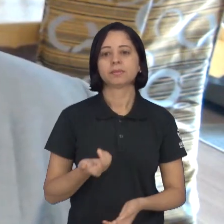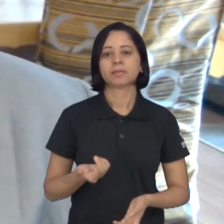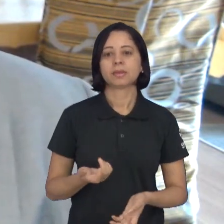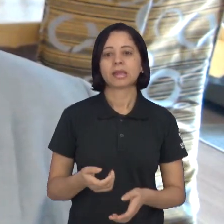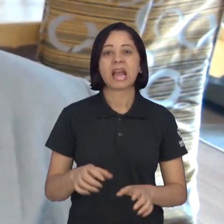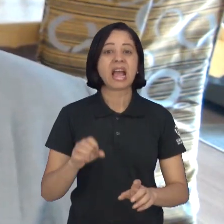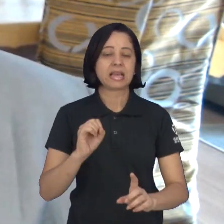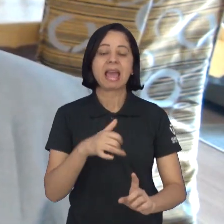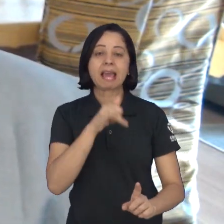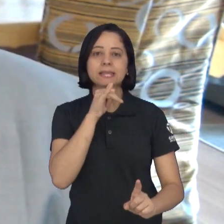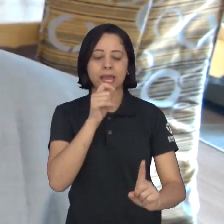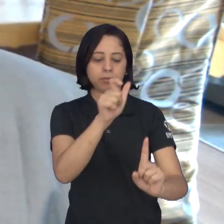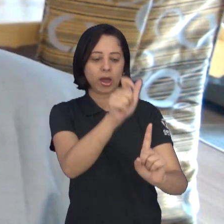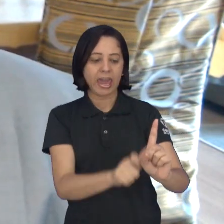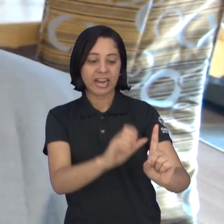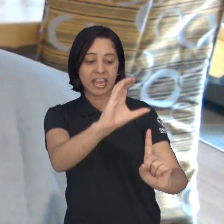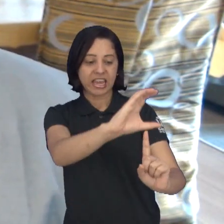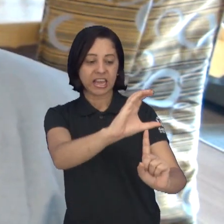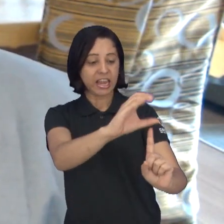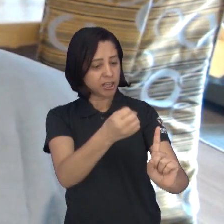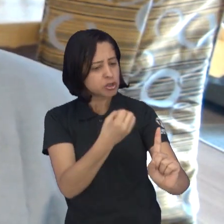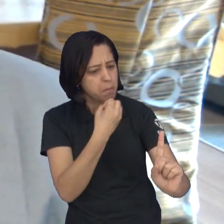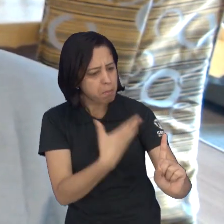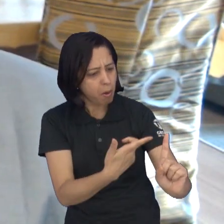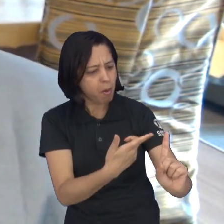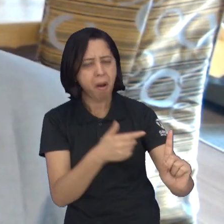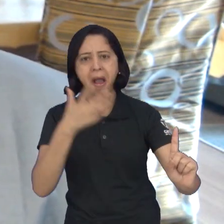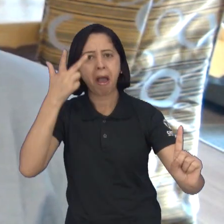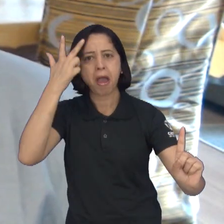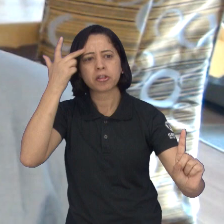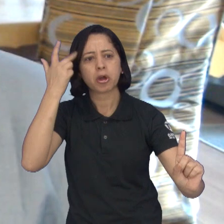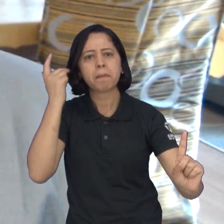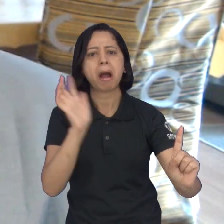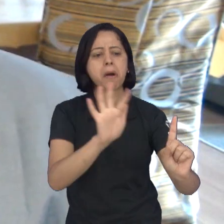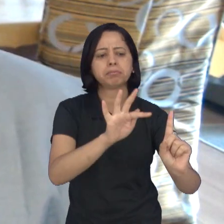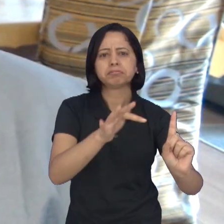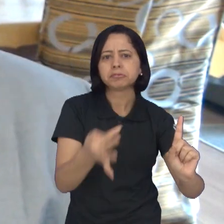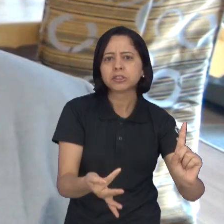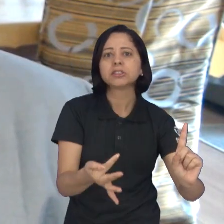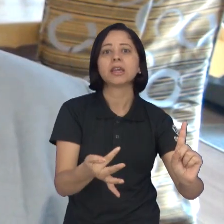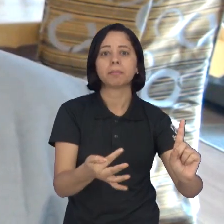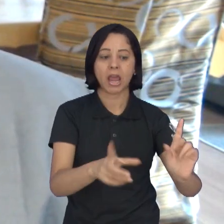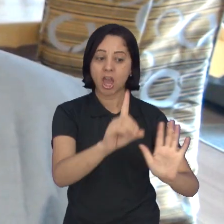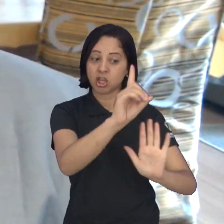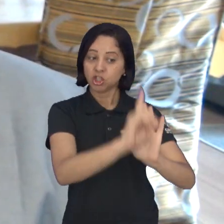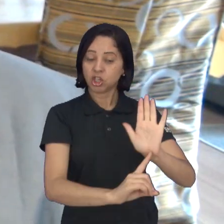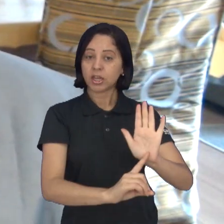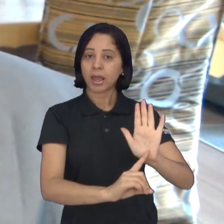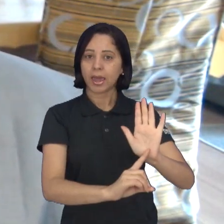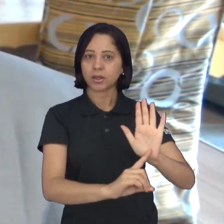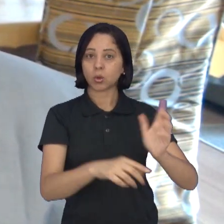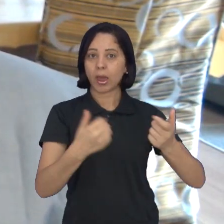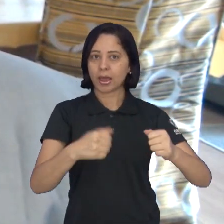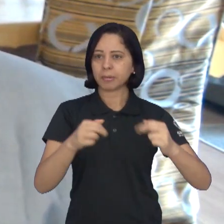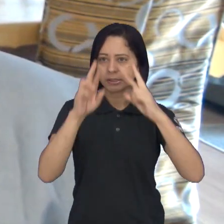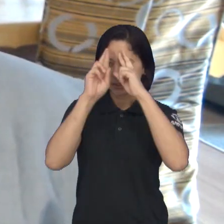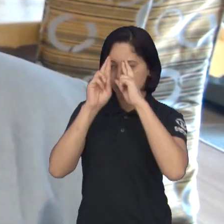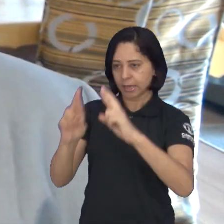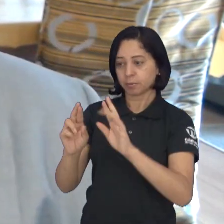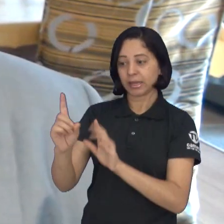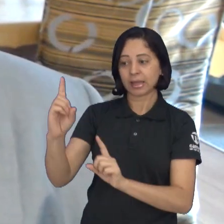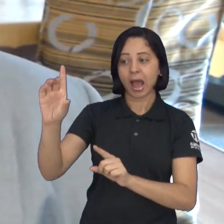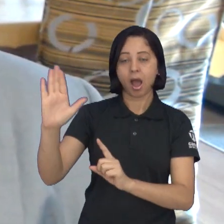bom consumidor nada é mais do que uma pessoa comum, uma pessoa que tem seus direitos e tem que respeitar o direito do